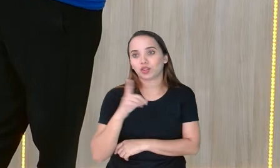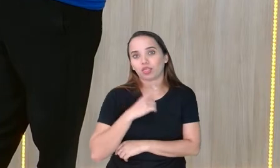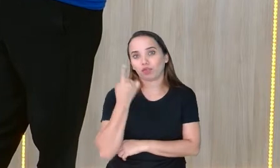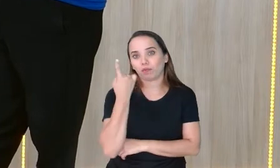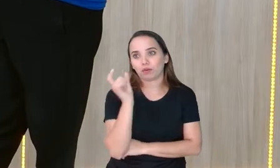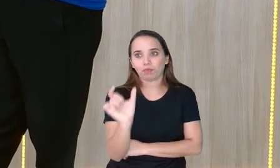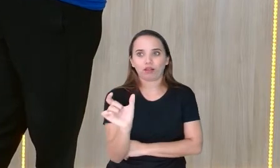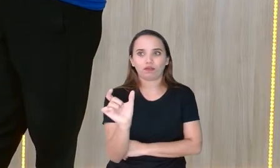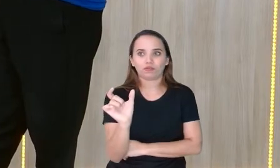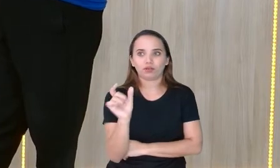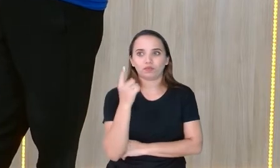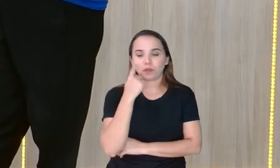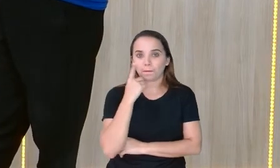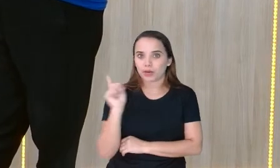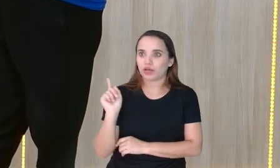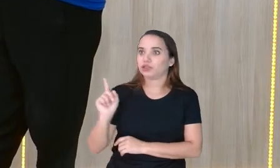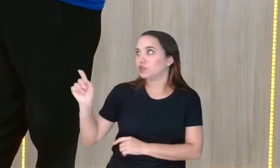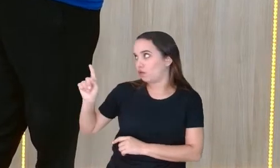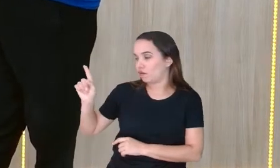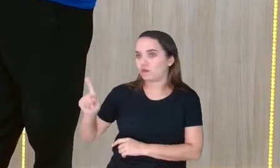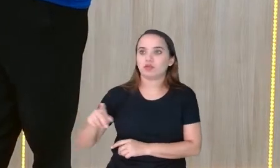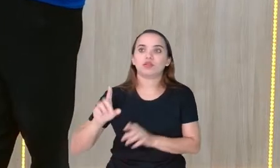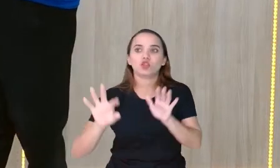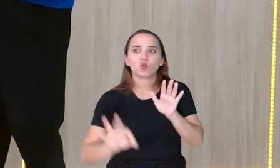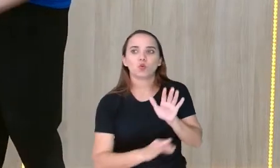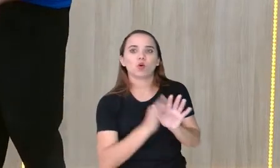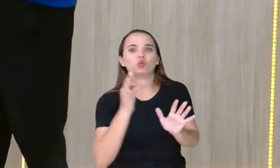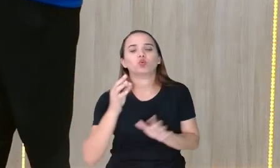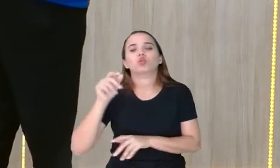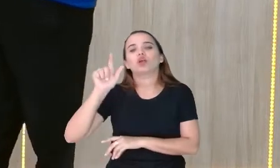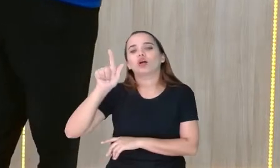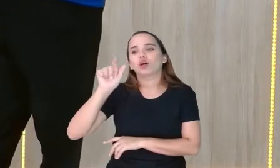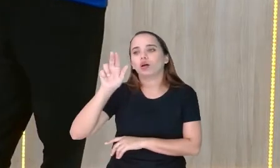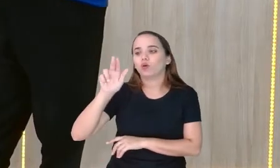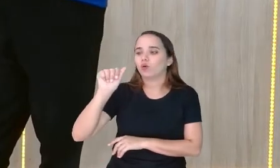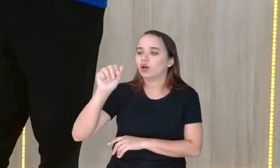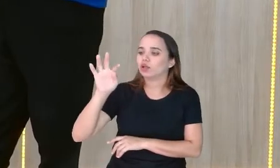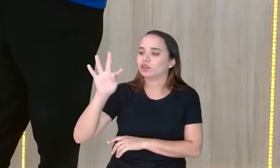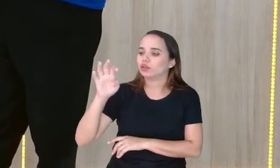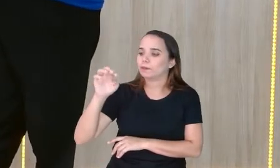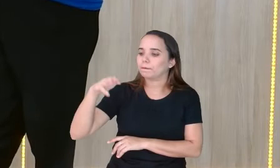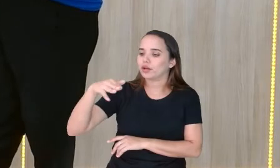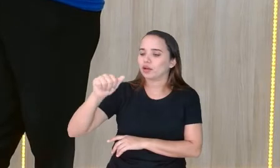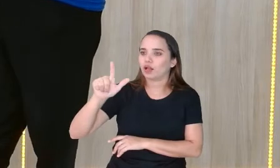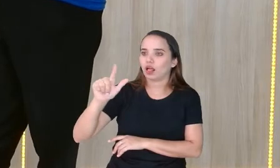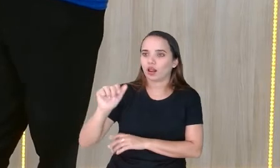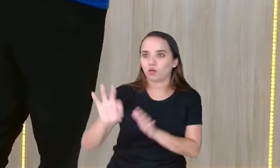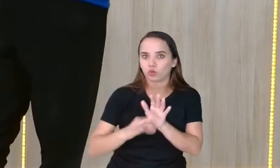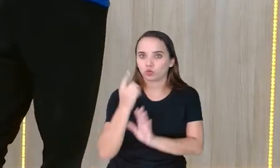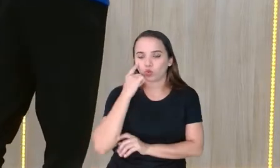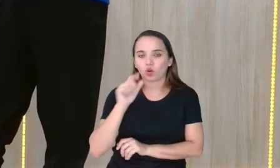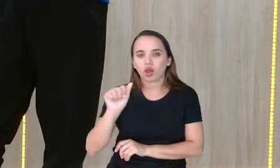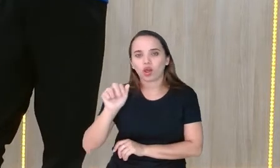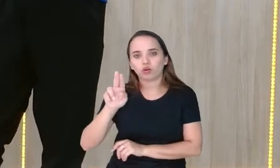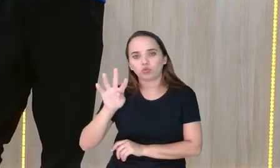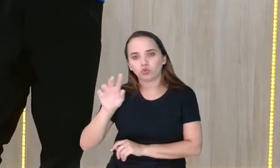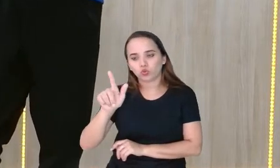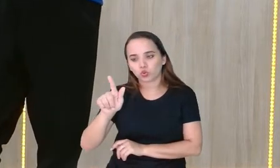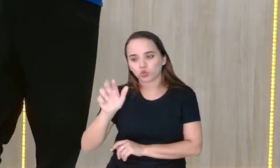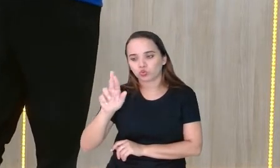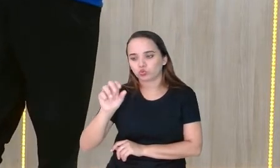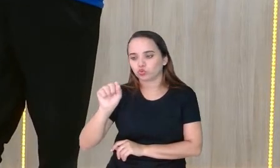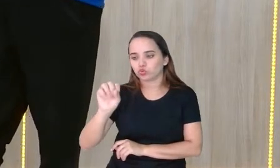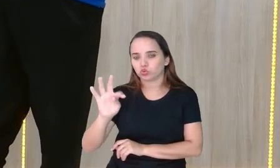palavra. Mas esse é de um autor da Guatemala, Augusto Monterroso. E ele é um miniconto, é um dos mais